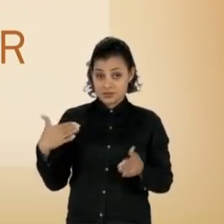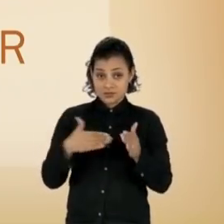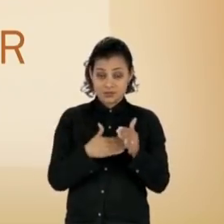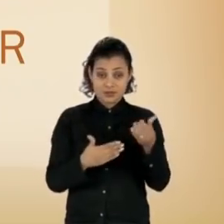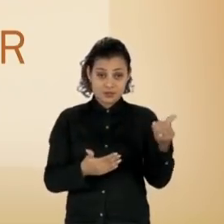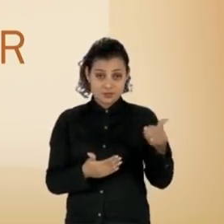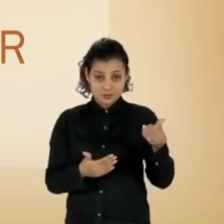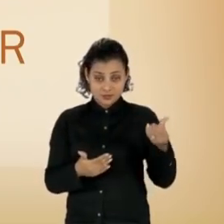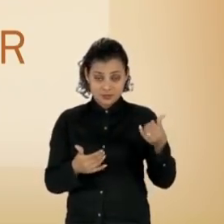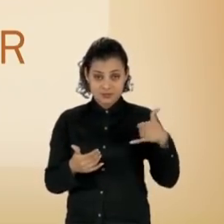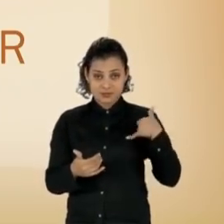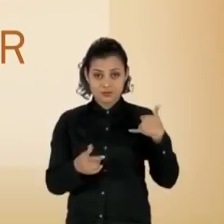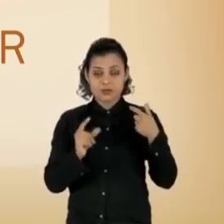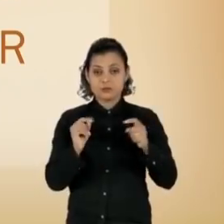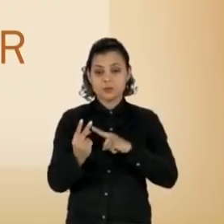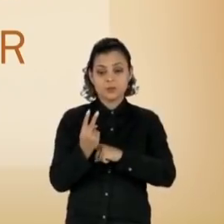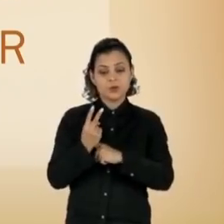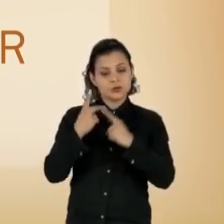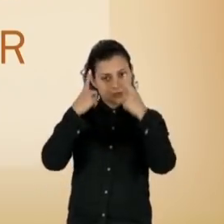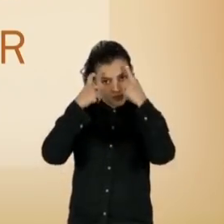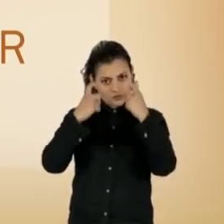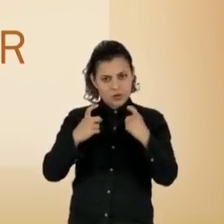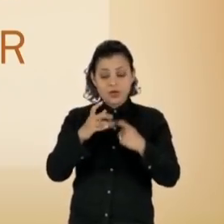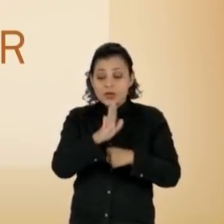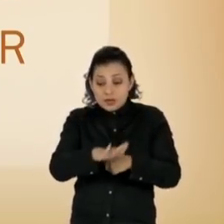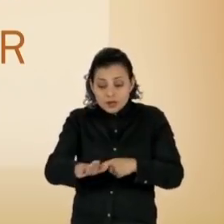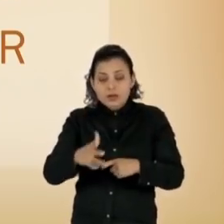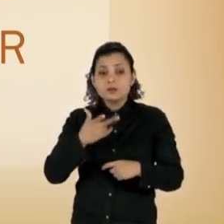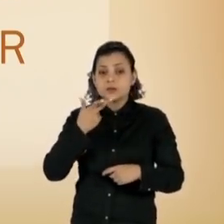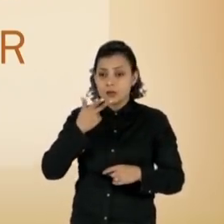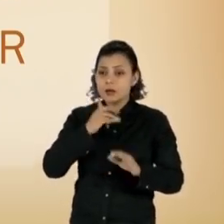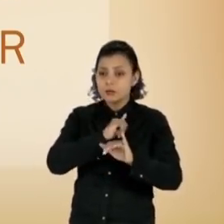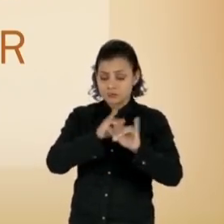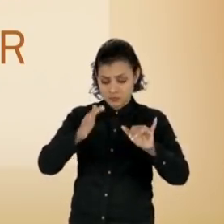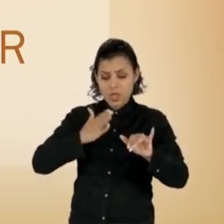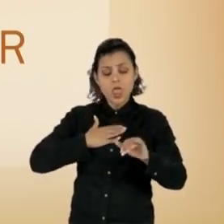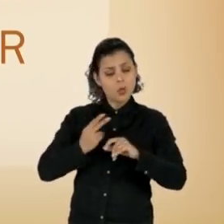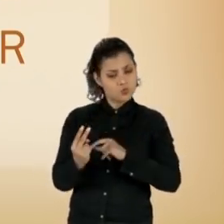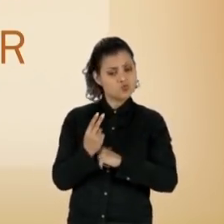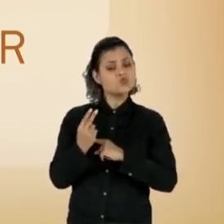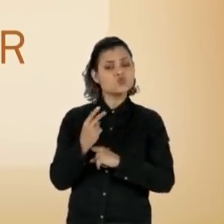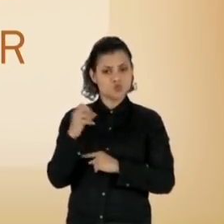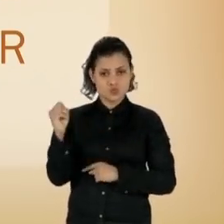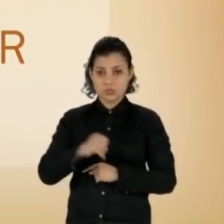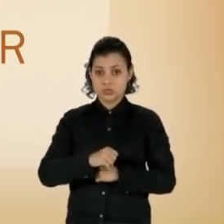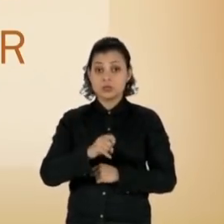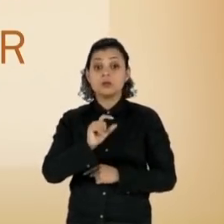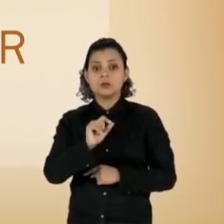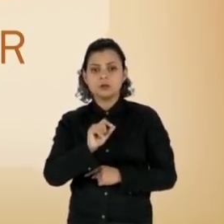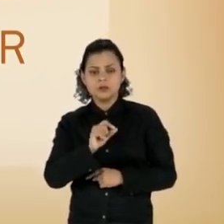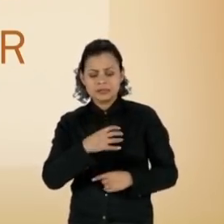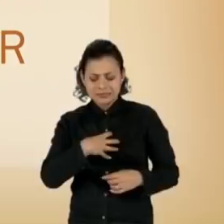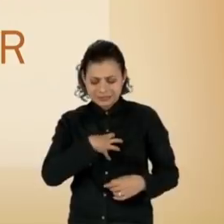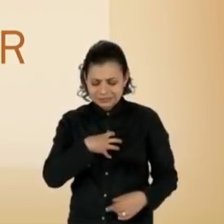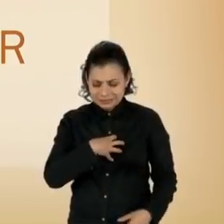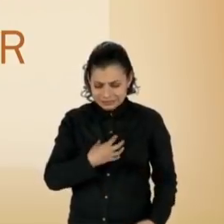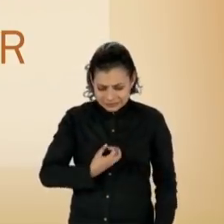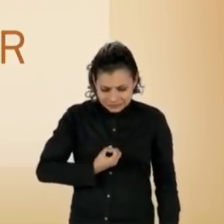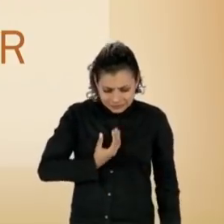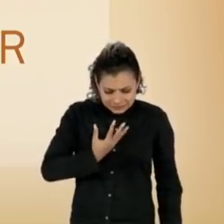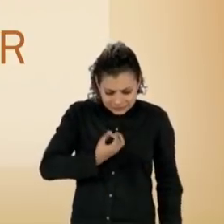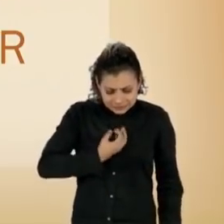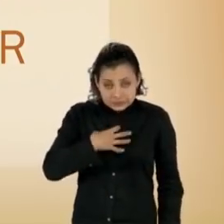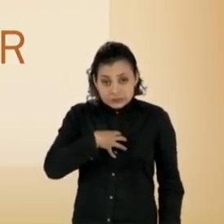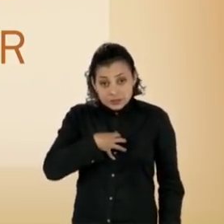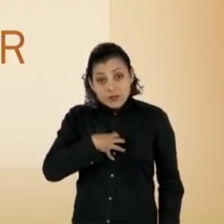proteger das violências né a criança já pode dizer que ela se protege da violência dar nome aos sentimentos algo que